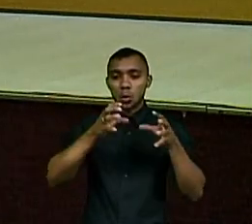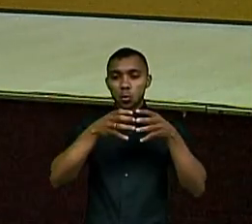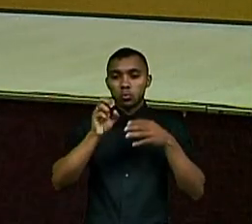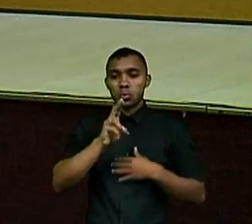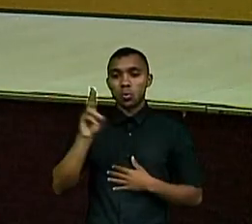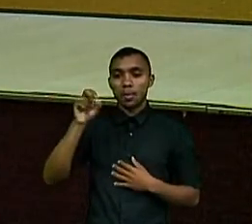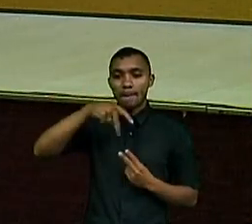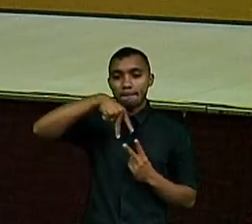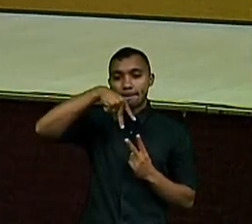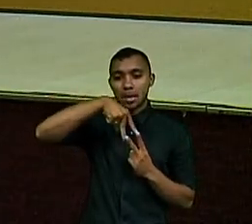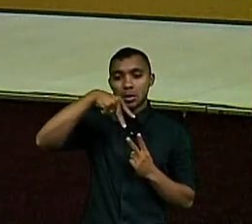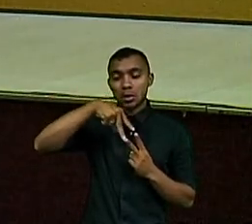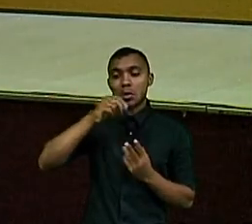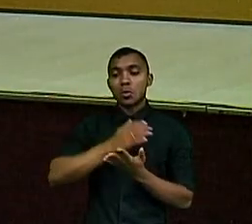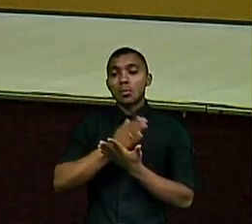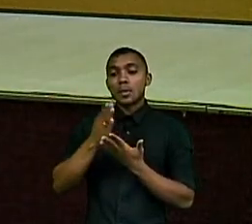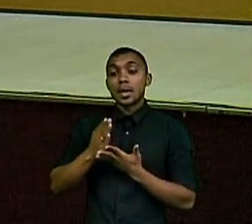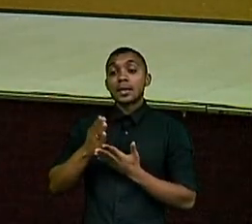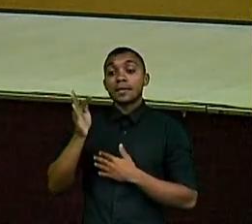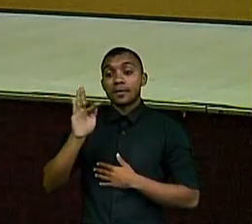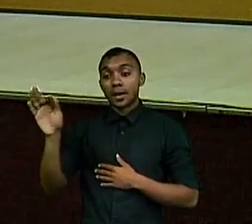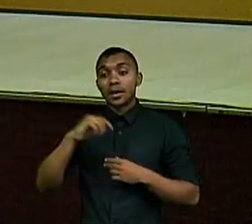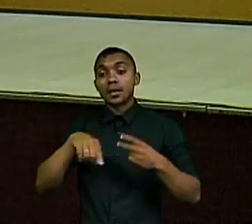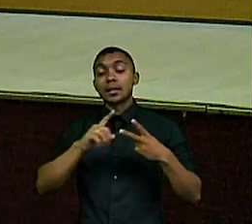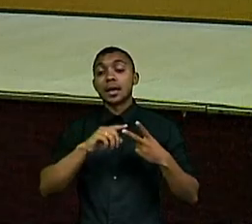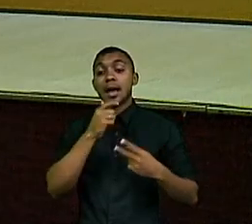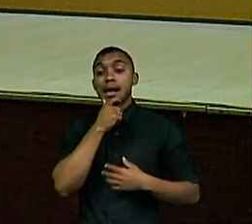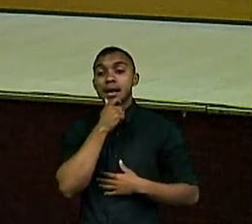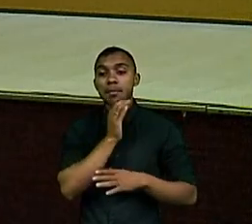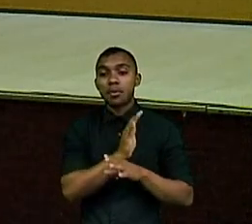França onde intelectuais se reuniam